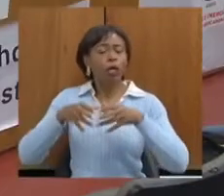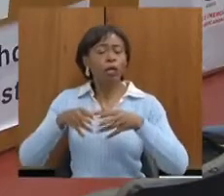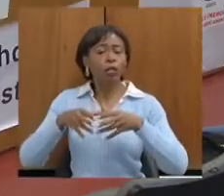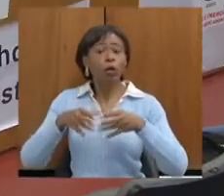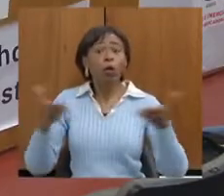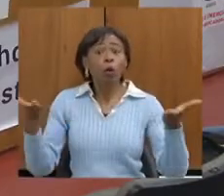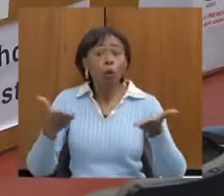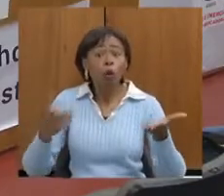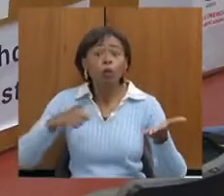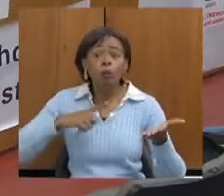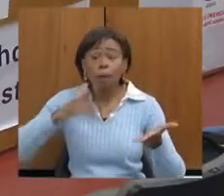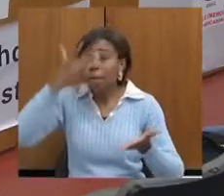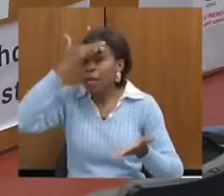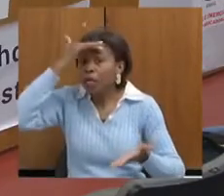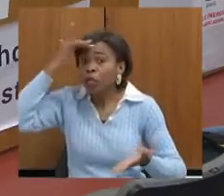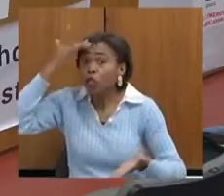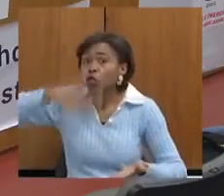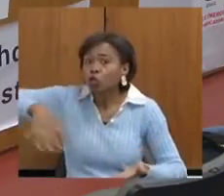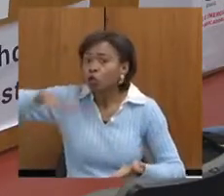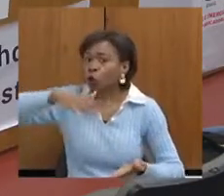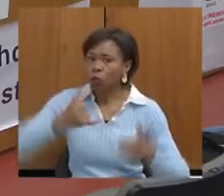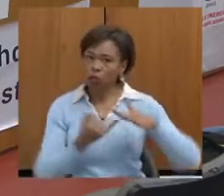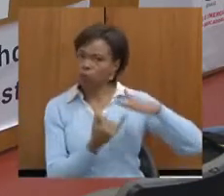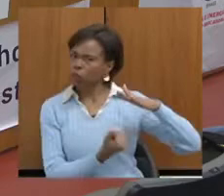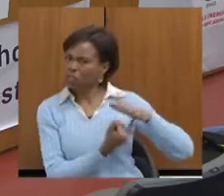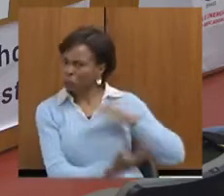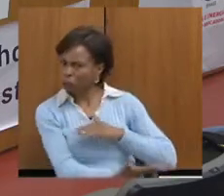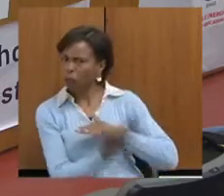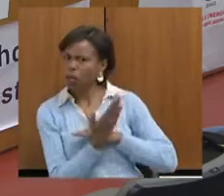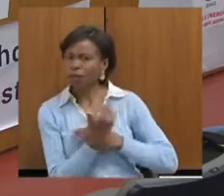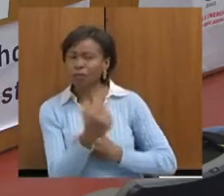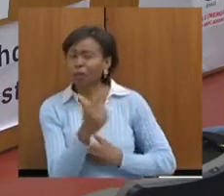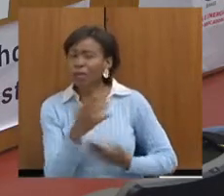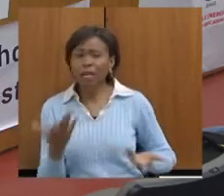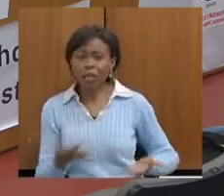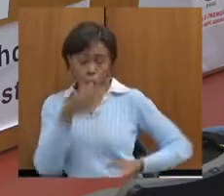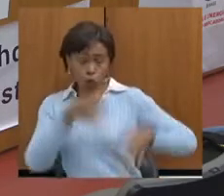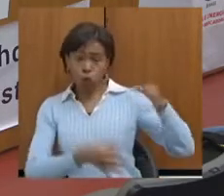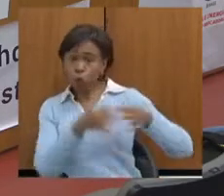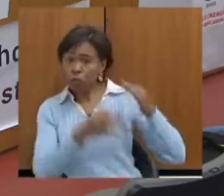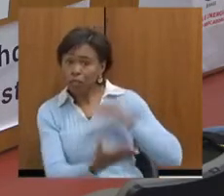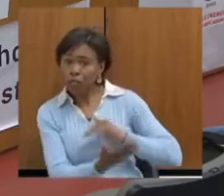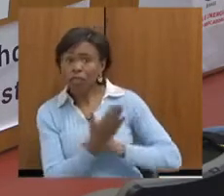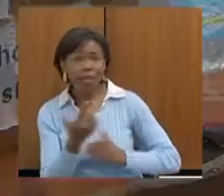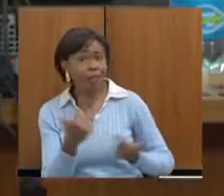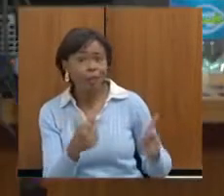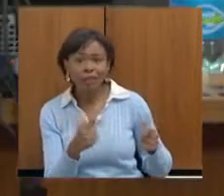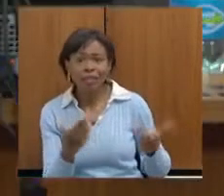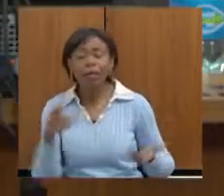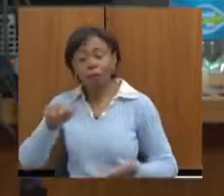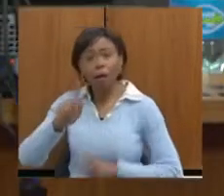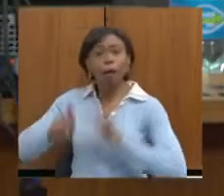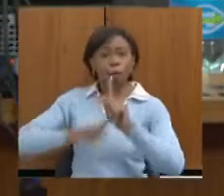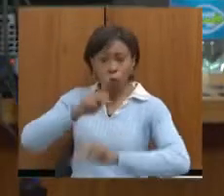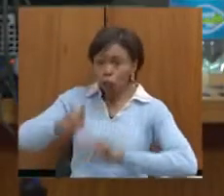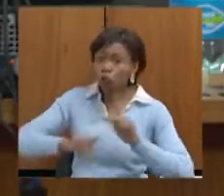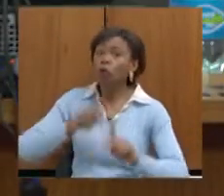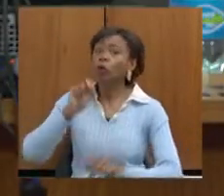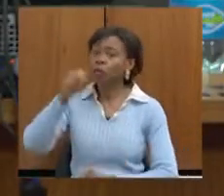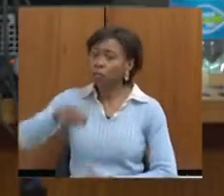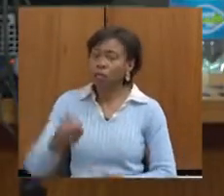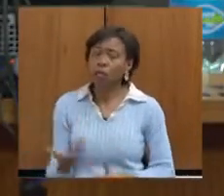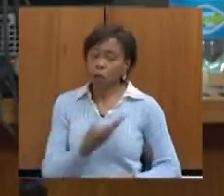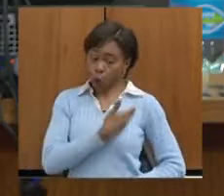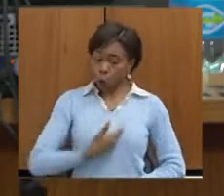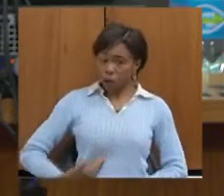hoje em dia nós temos pessoas nós não temos instituições nosso lado nós não temos a justiça do nosso lado nós temos pessoas nos governo a gente